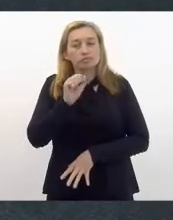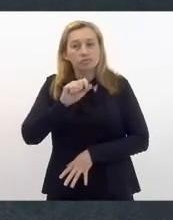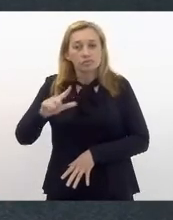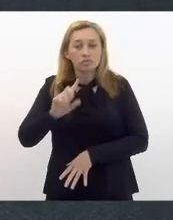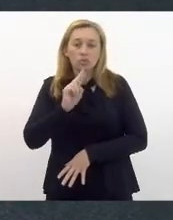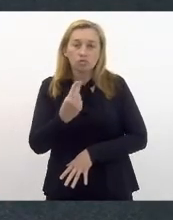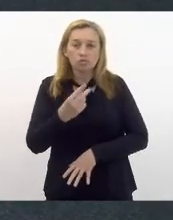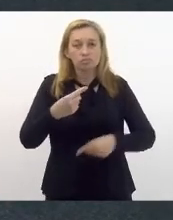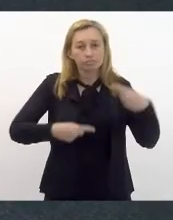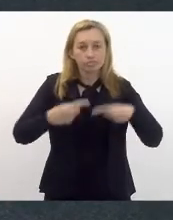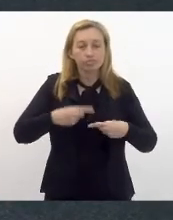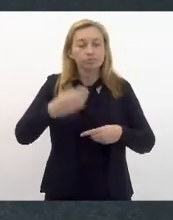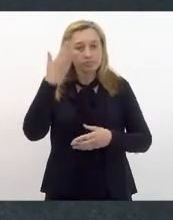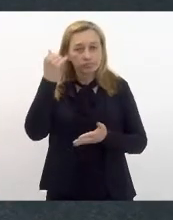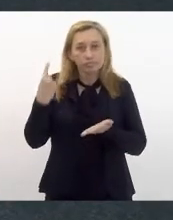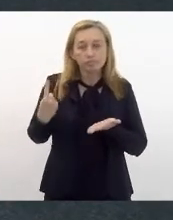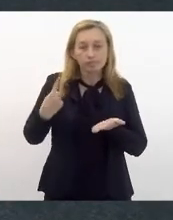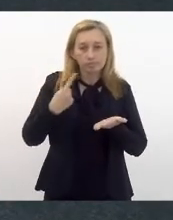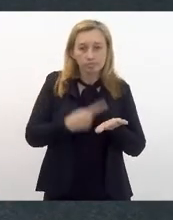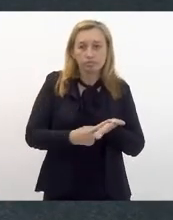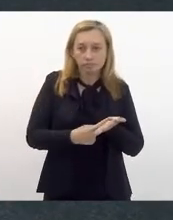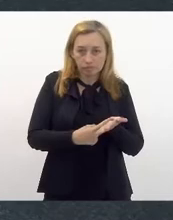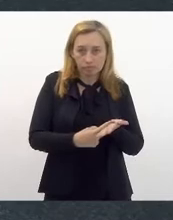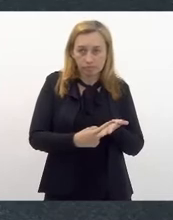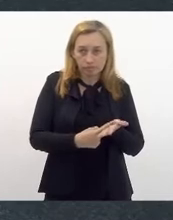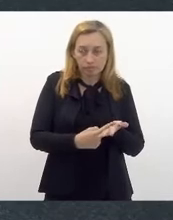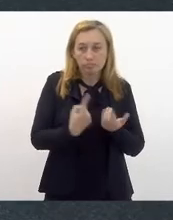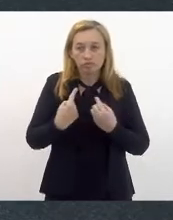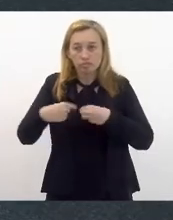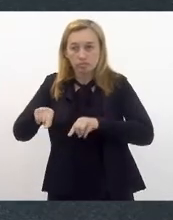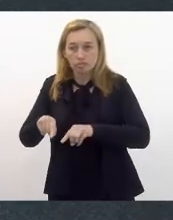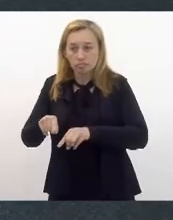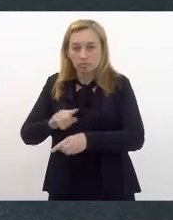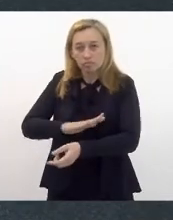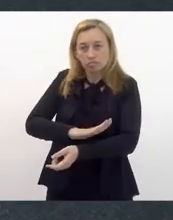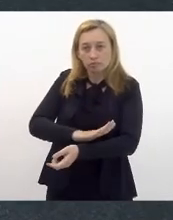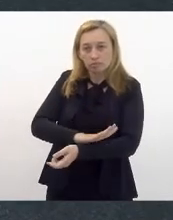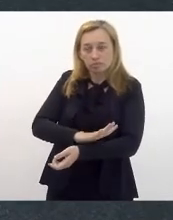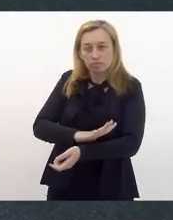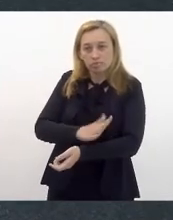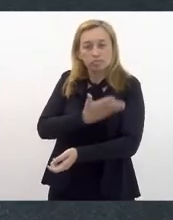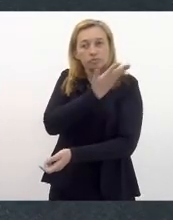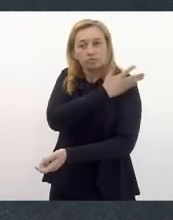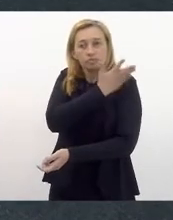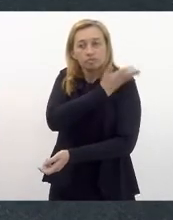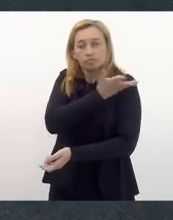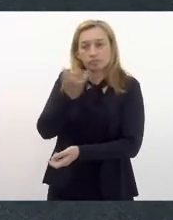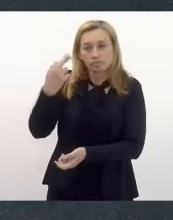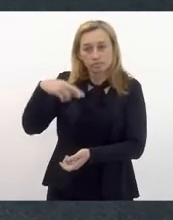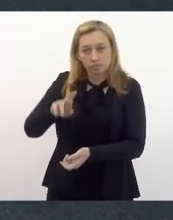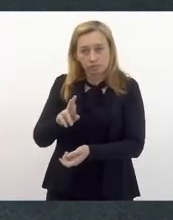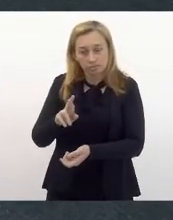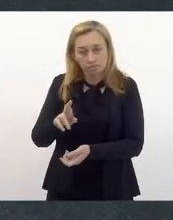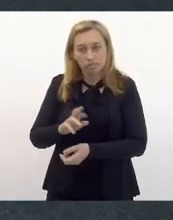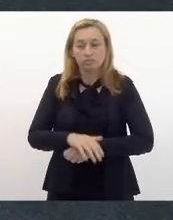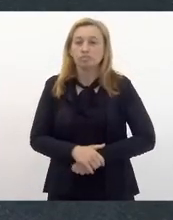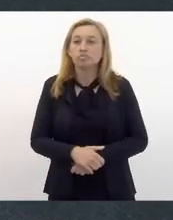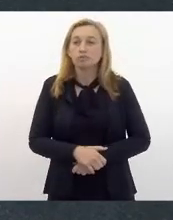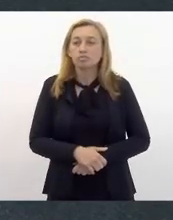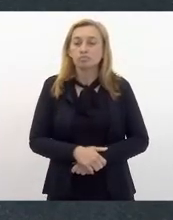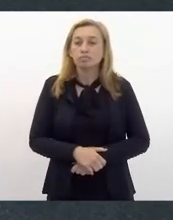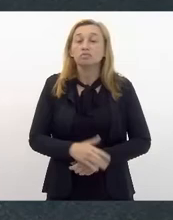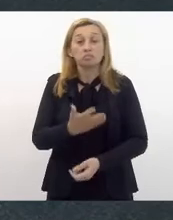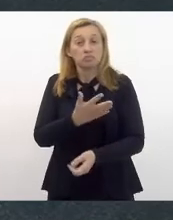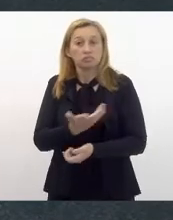sabem do meu compromisso com enfrentamento da intolerância e sabem do meu compromisso com enfrentamento